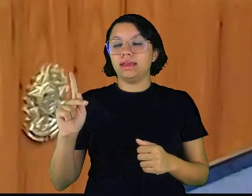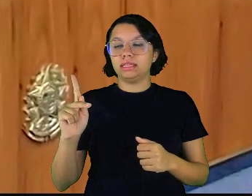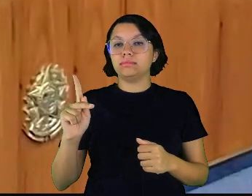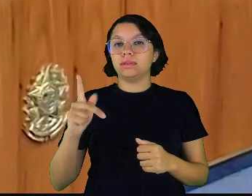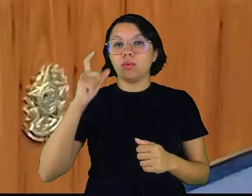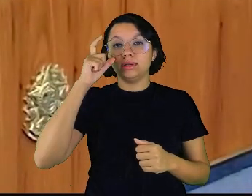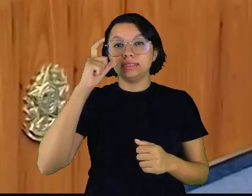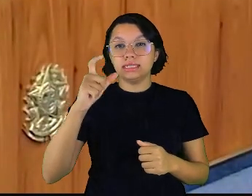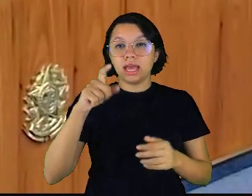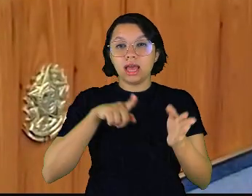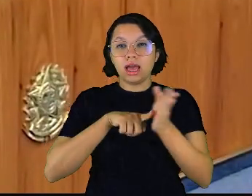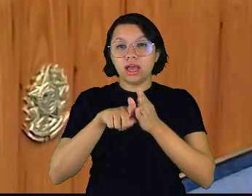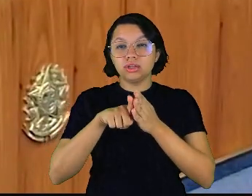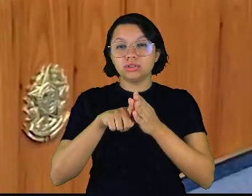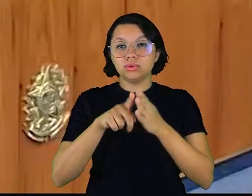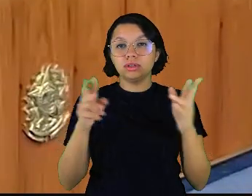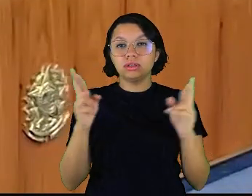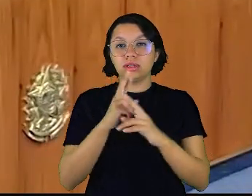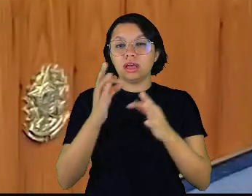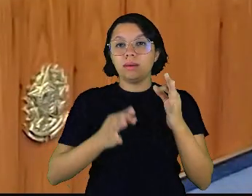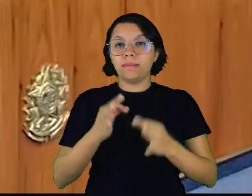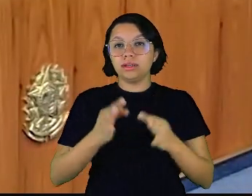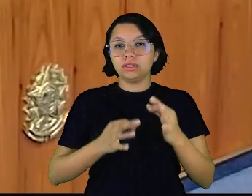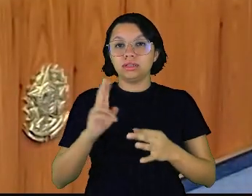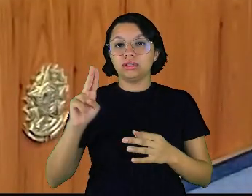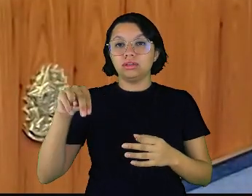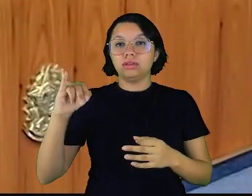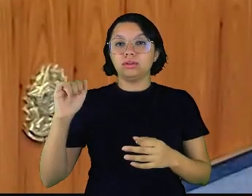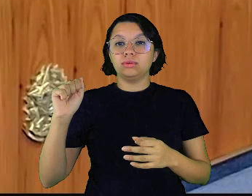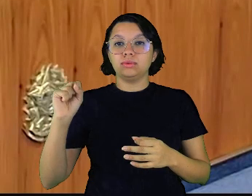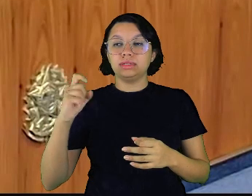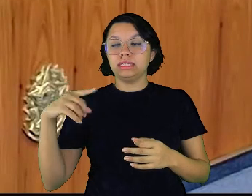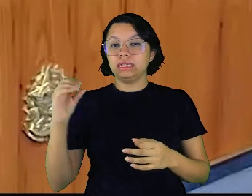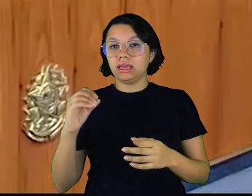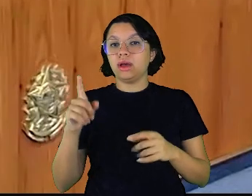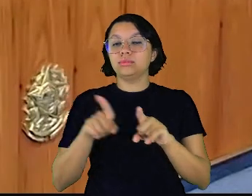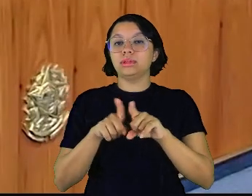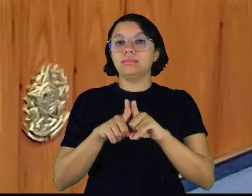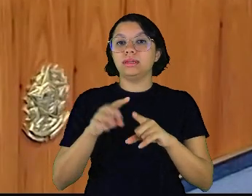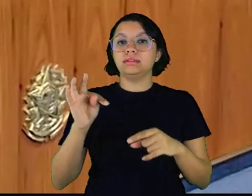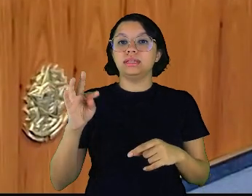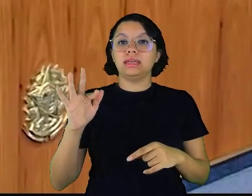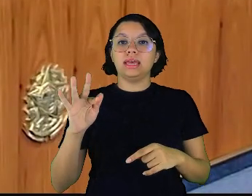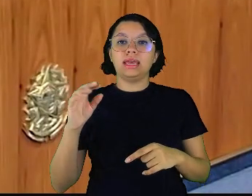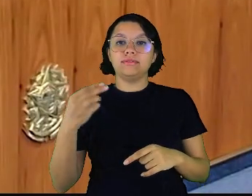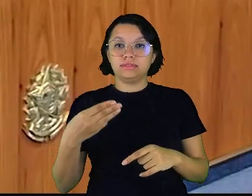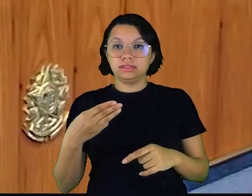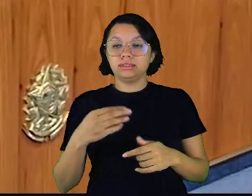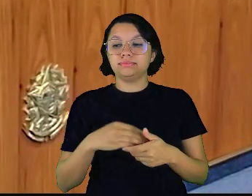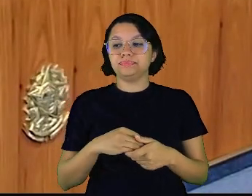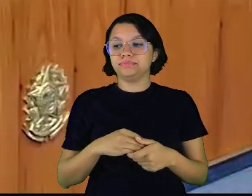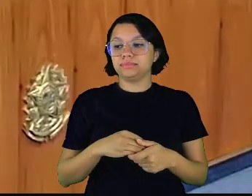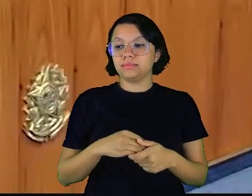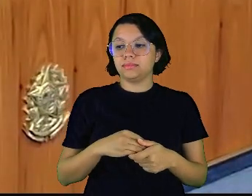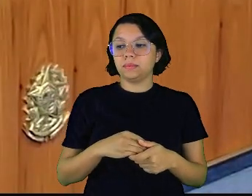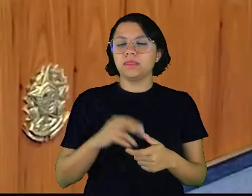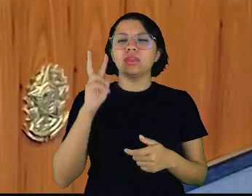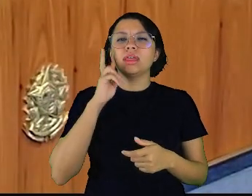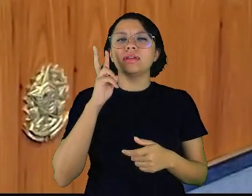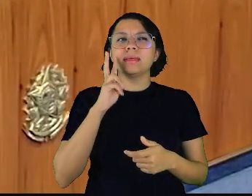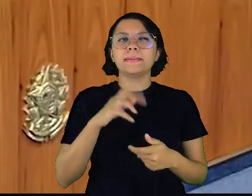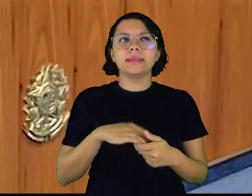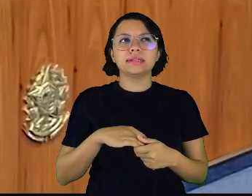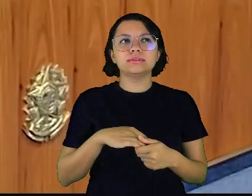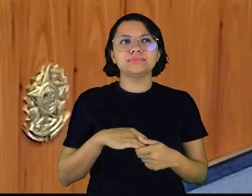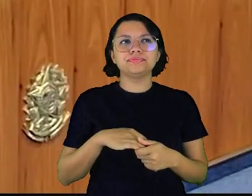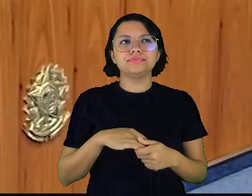interesse da magistratura, tanto da União quanto também do TRF3. Inclusive, né, teve um episódio que eu estava lembrando